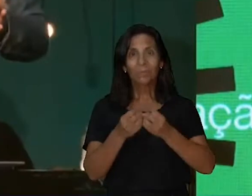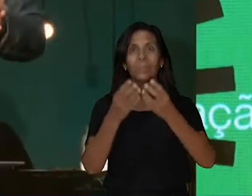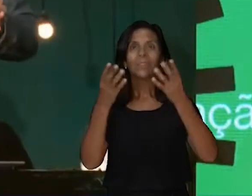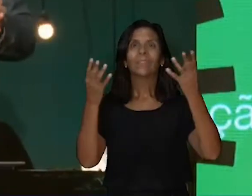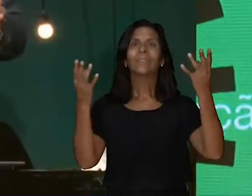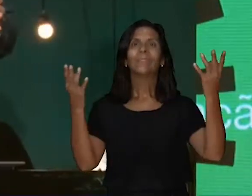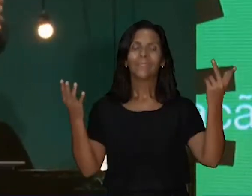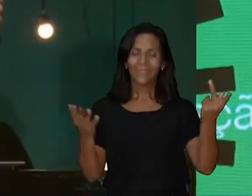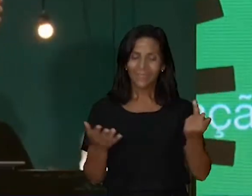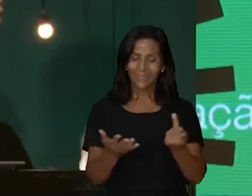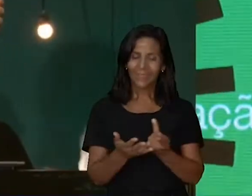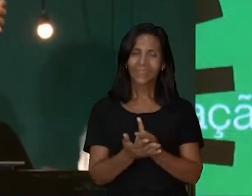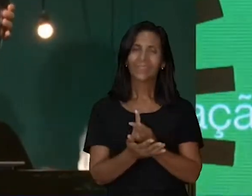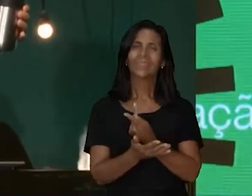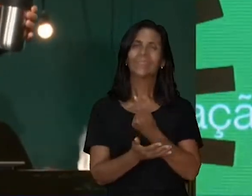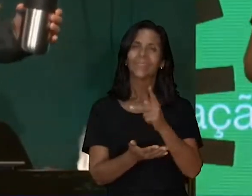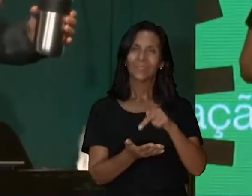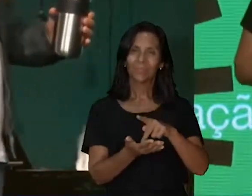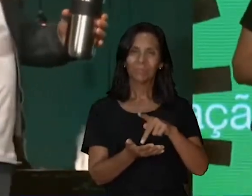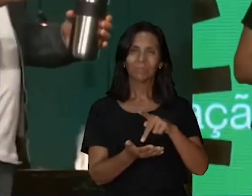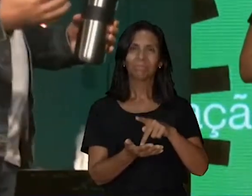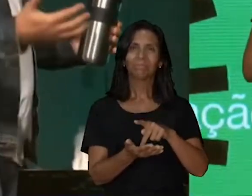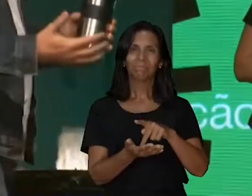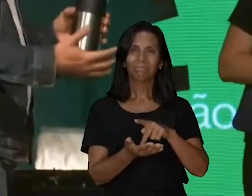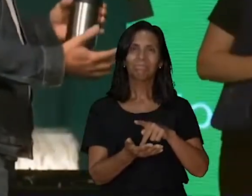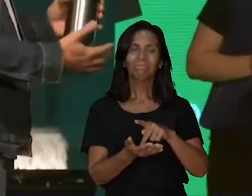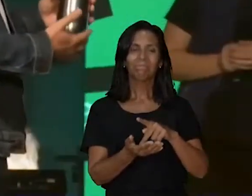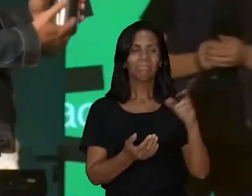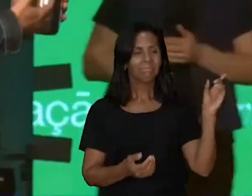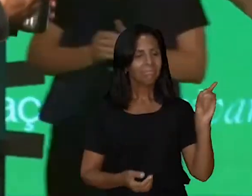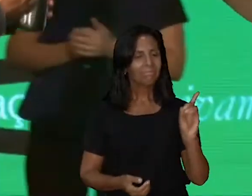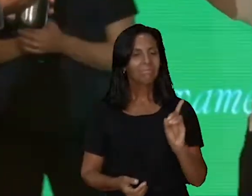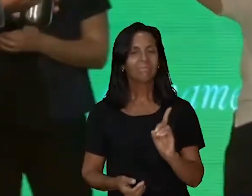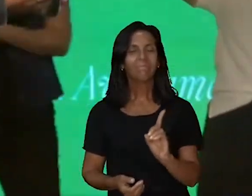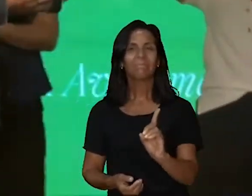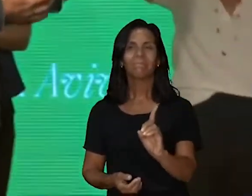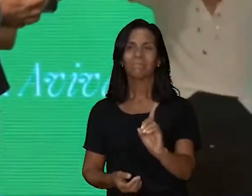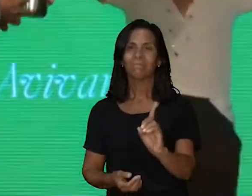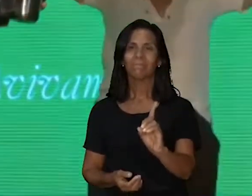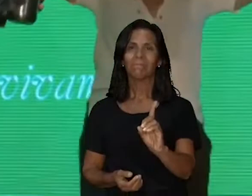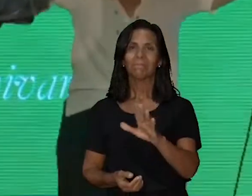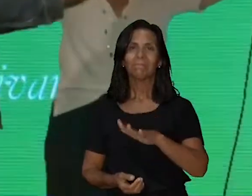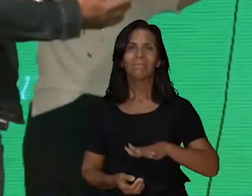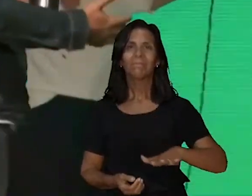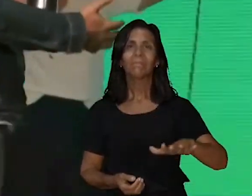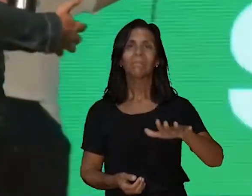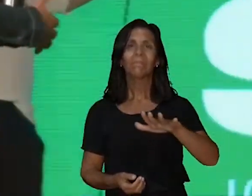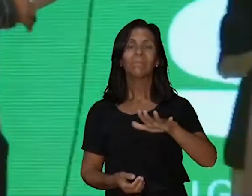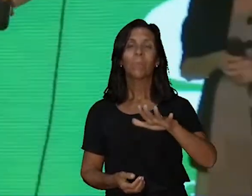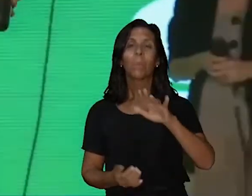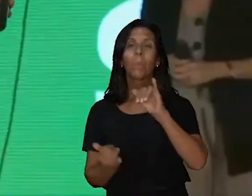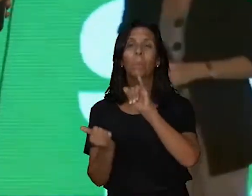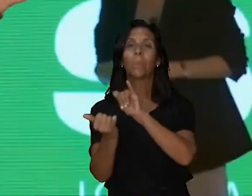acontecem. Quando o Senhor está entre nós, o perdão é liberado.